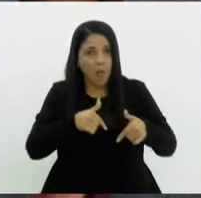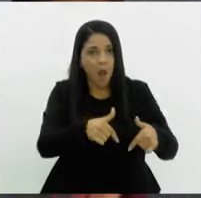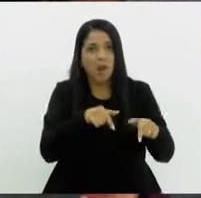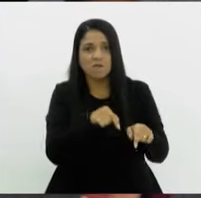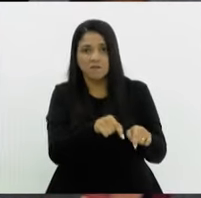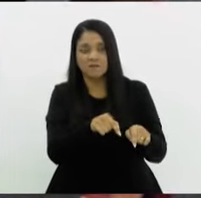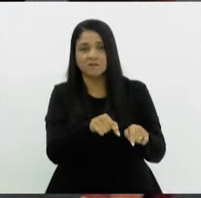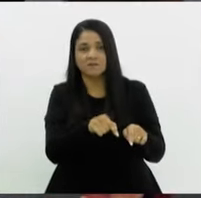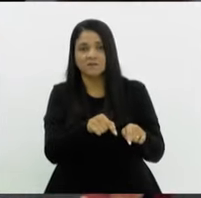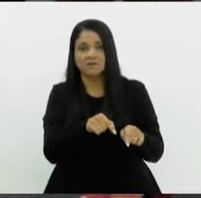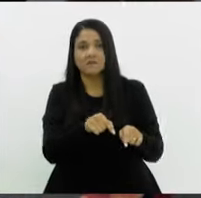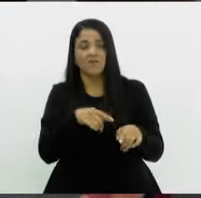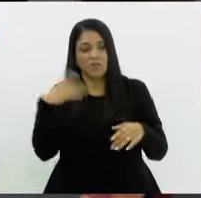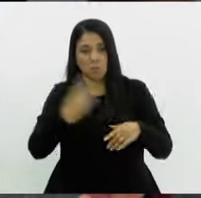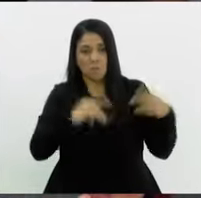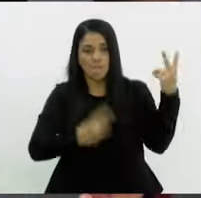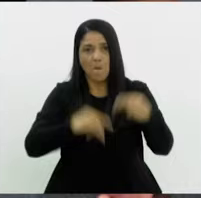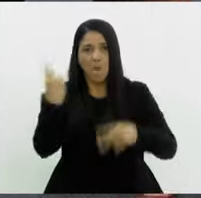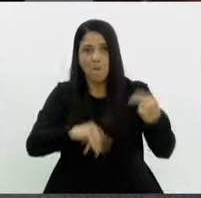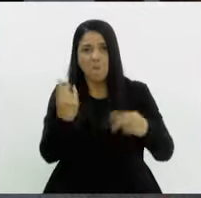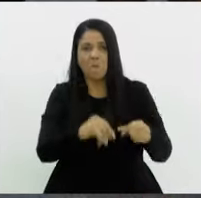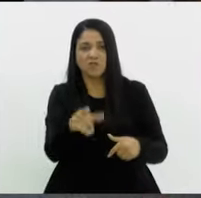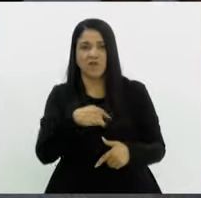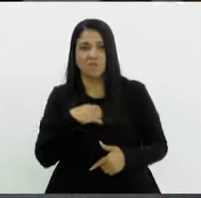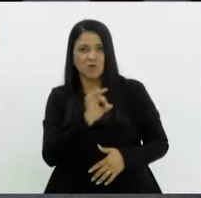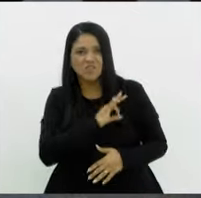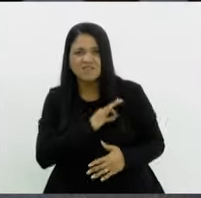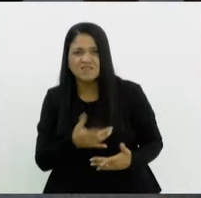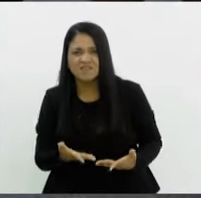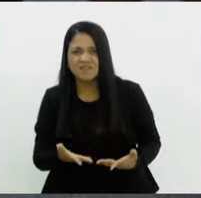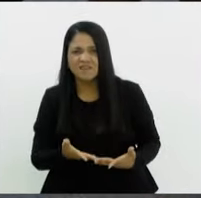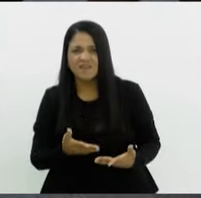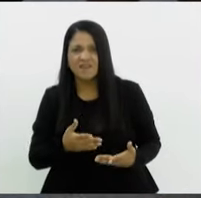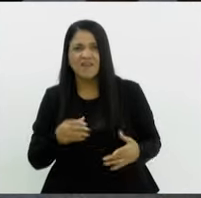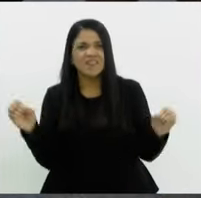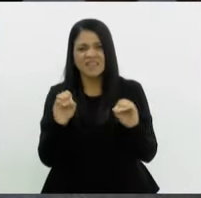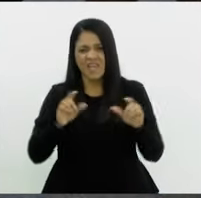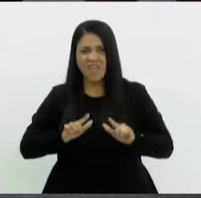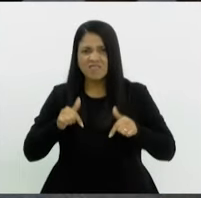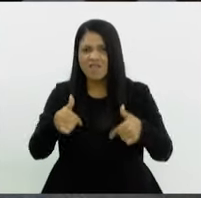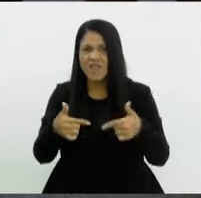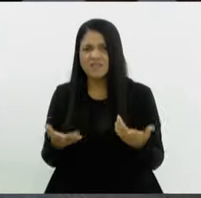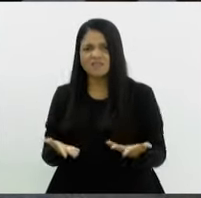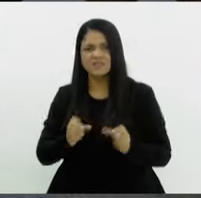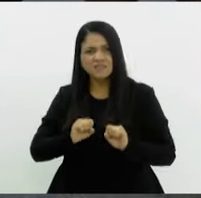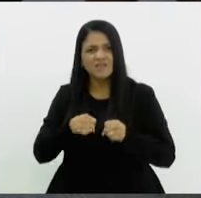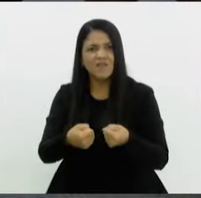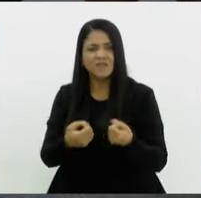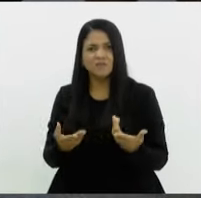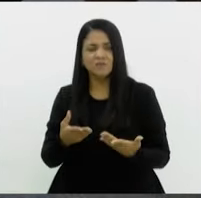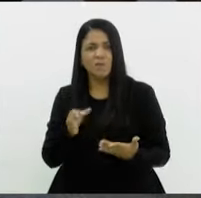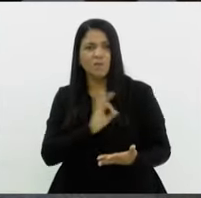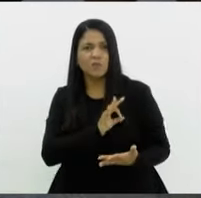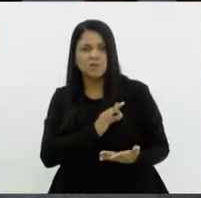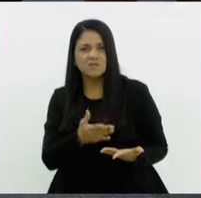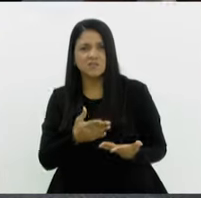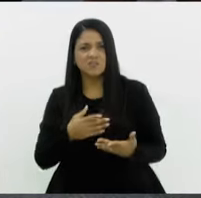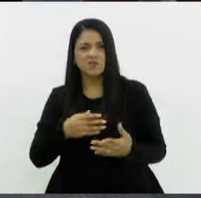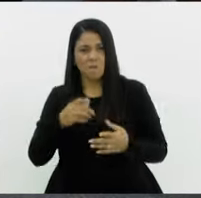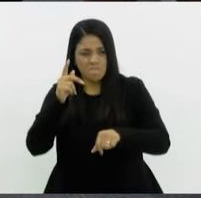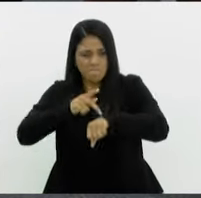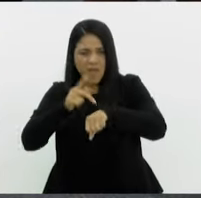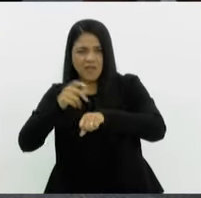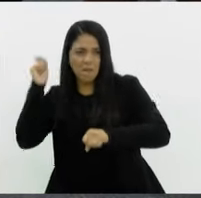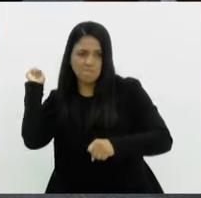aqui batendo nos policiais. Mas ninguém veio aqui, presidente, defender os policiais. Eles jogando pedra no caveirão. É